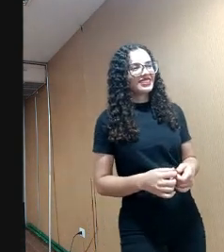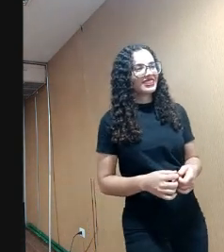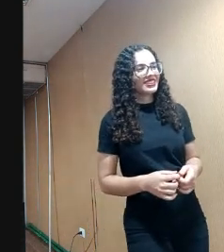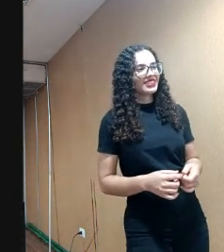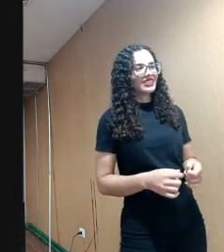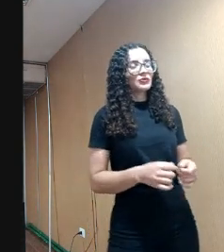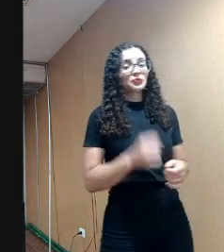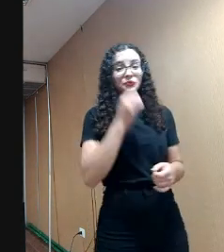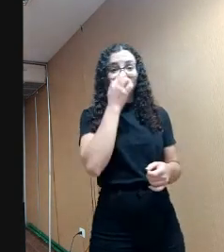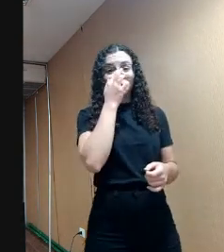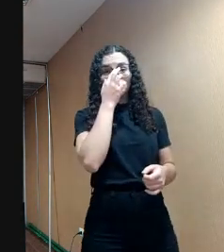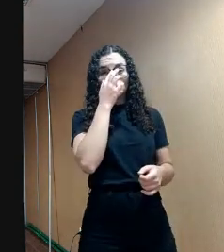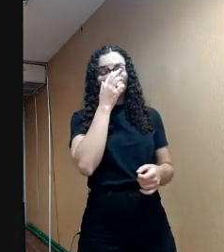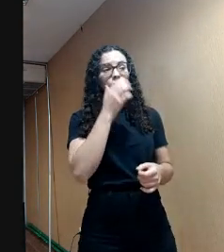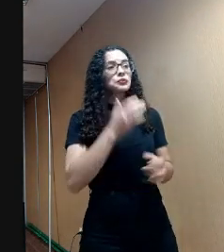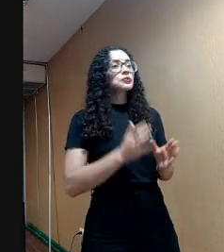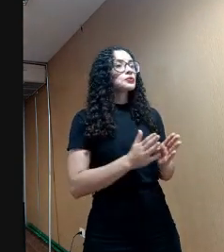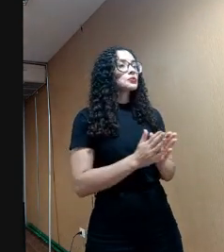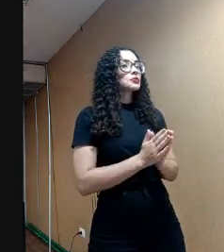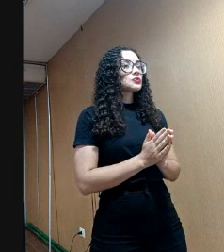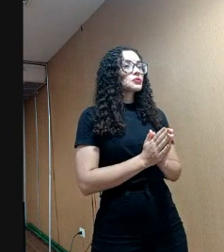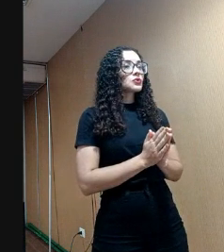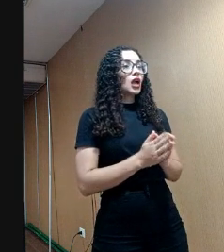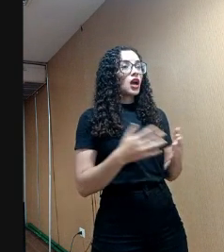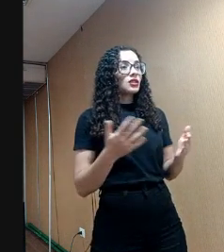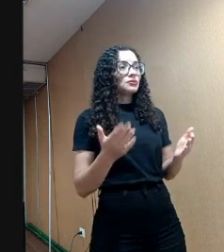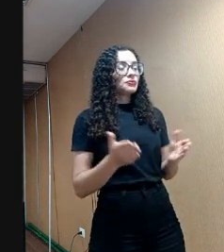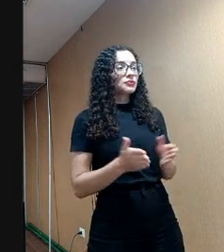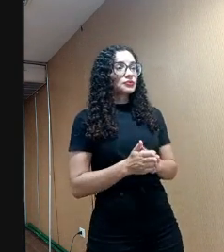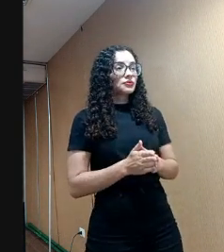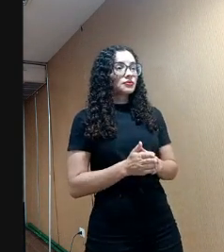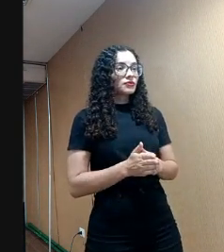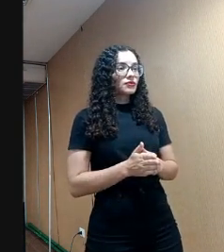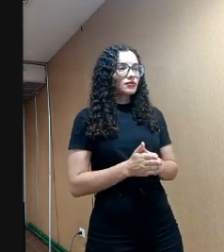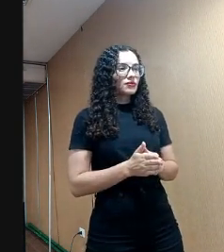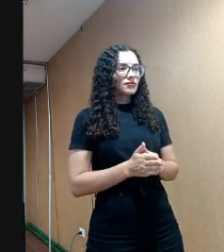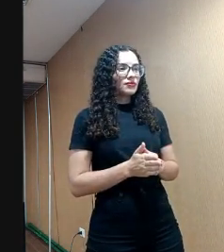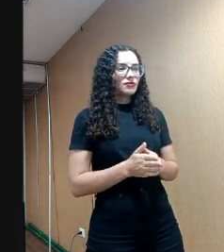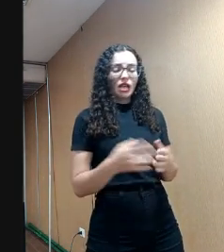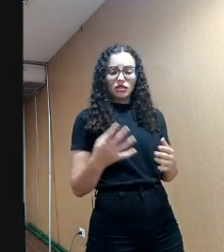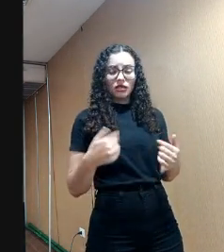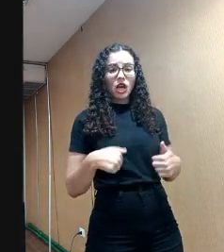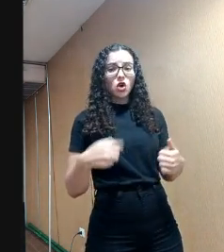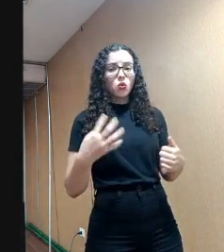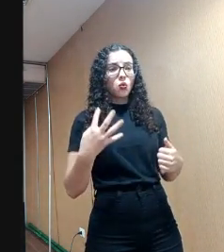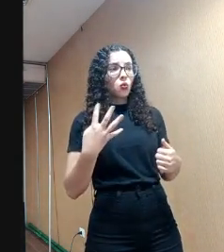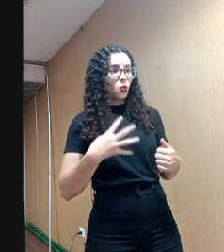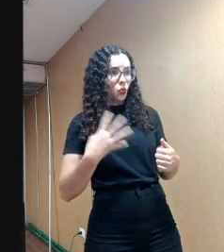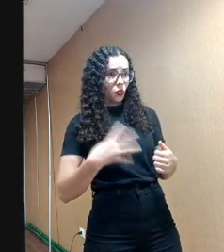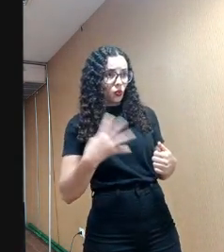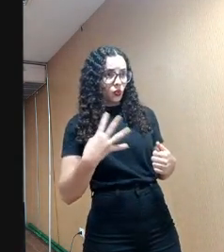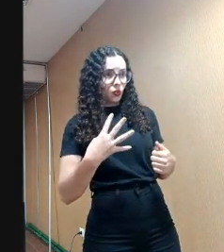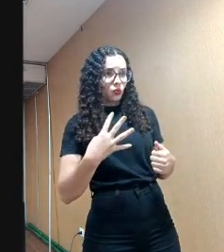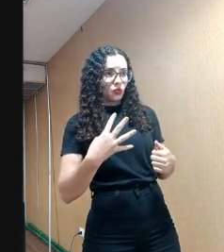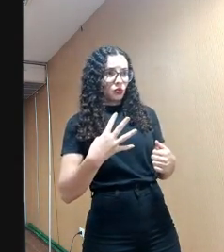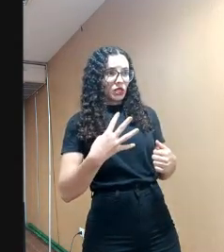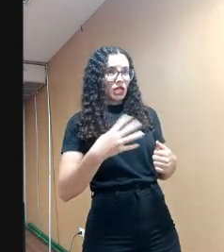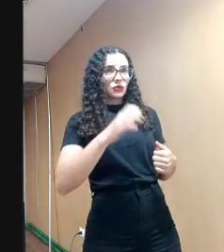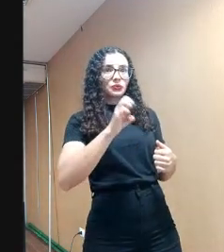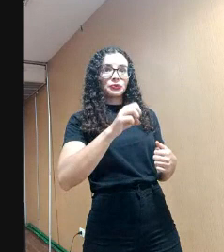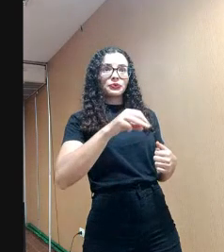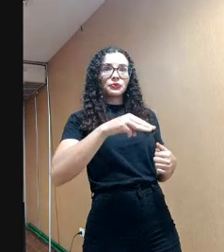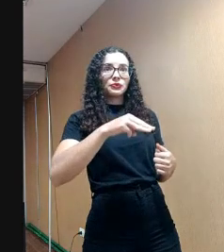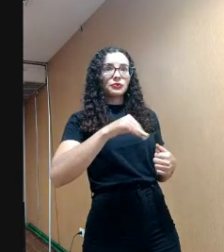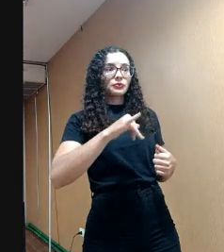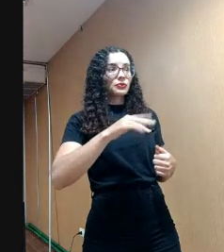mais uma vez na quarta edição do EMIP, não seria possível a realização do evento. Então, é preciso realmente destacar o